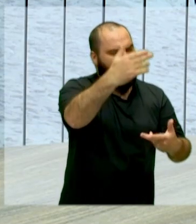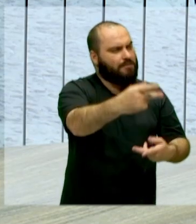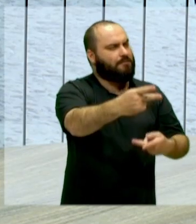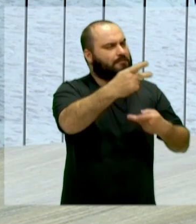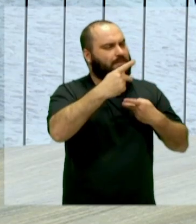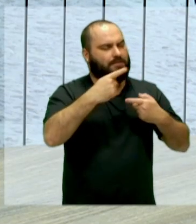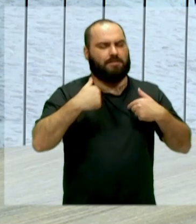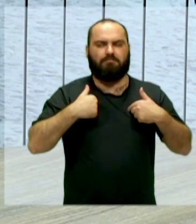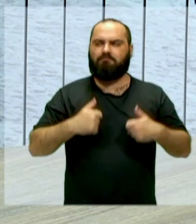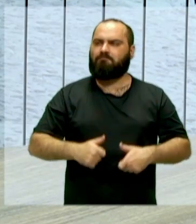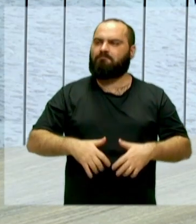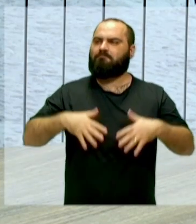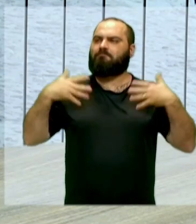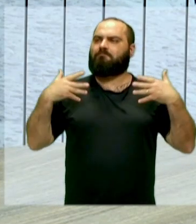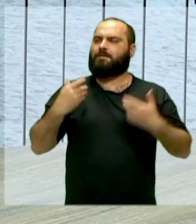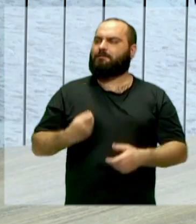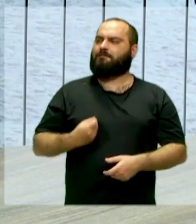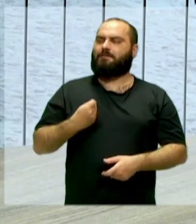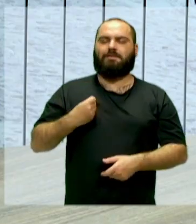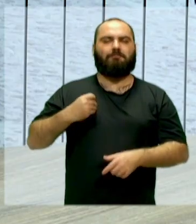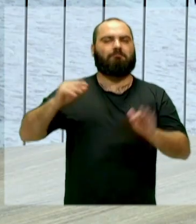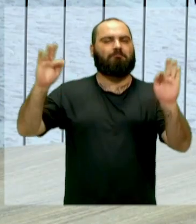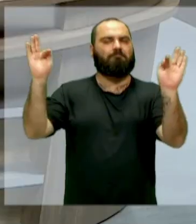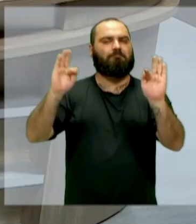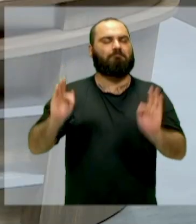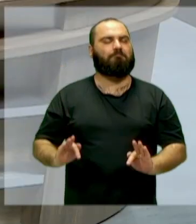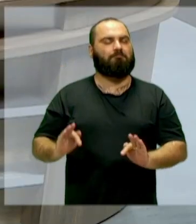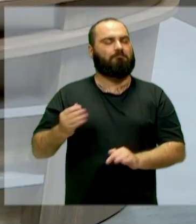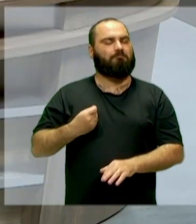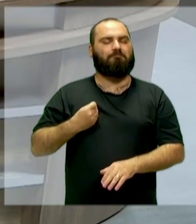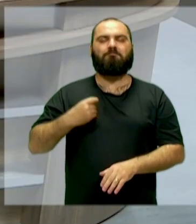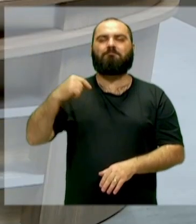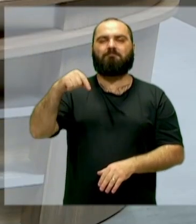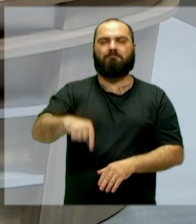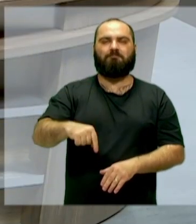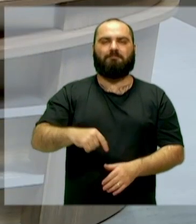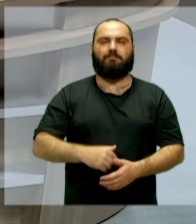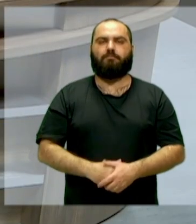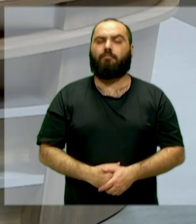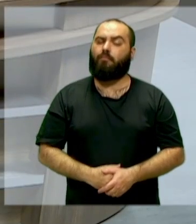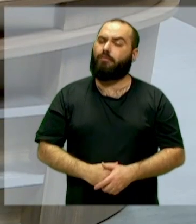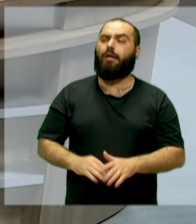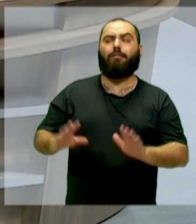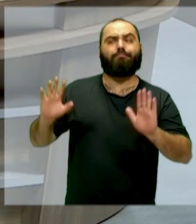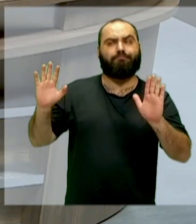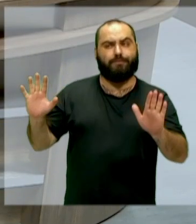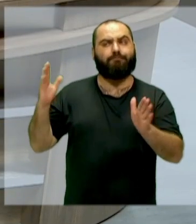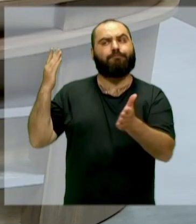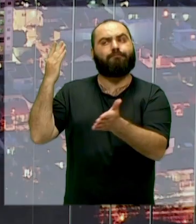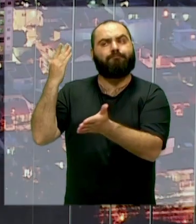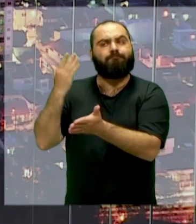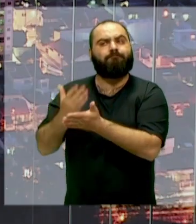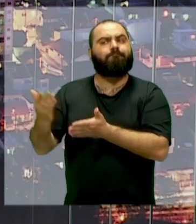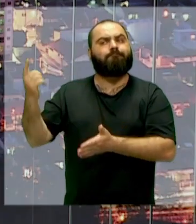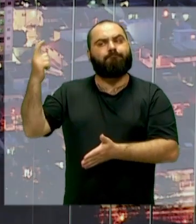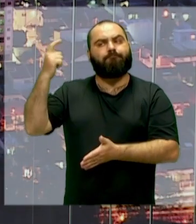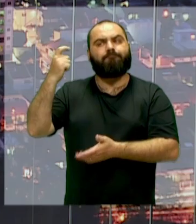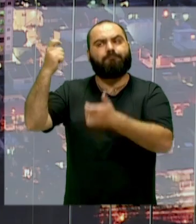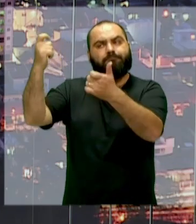estar aqui nessa casa pra gente falar de um tema tão importante é e eu vou começar assim com uma coisa